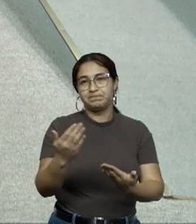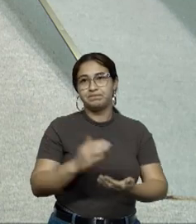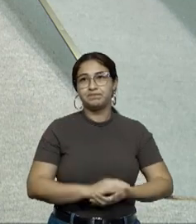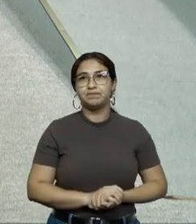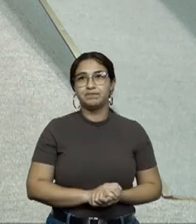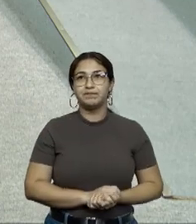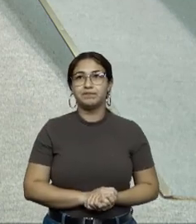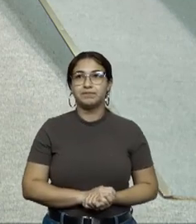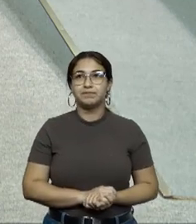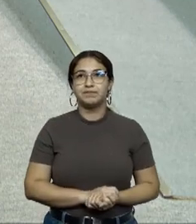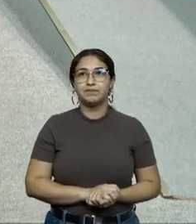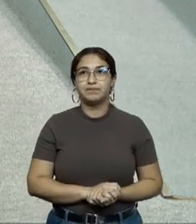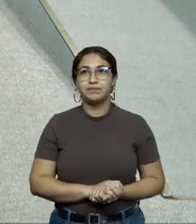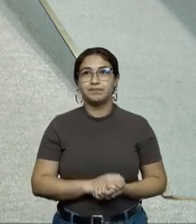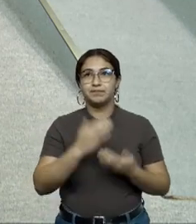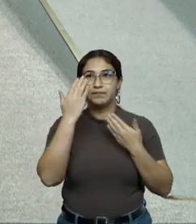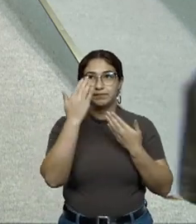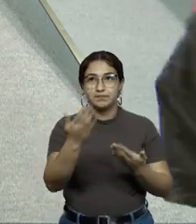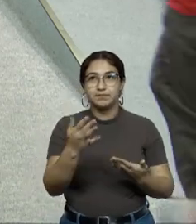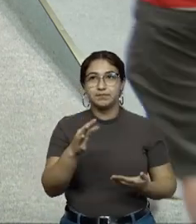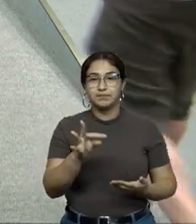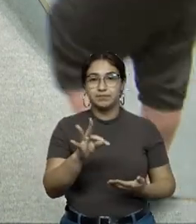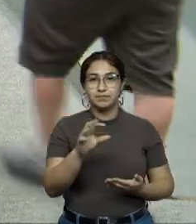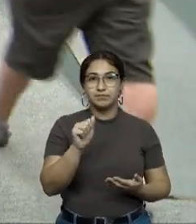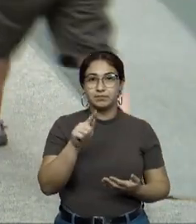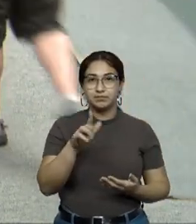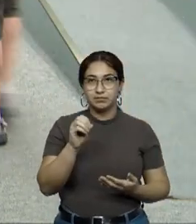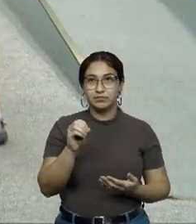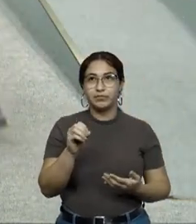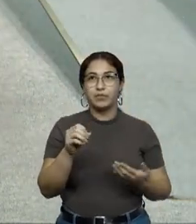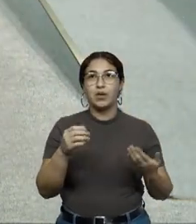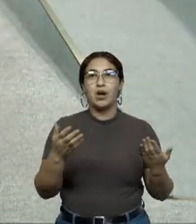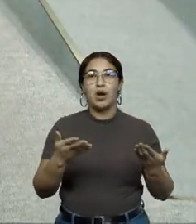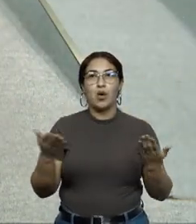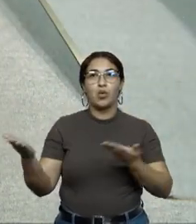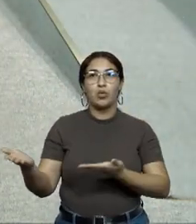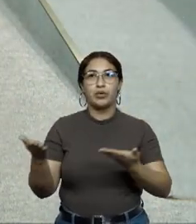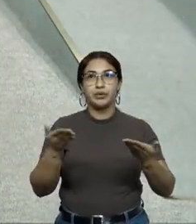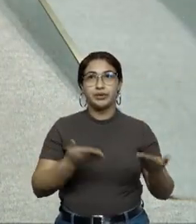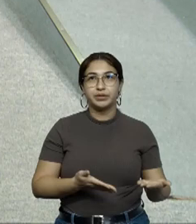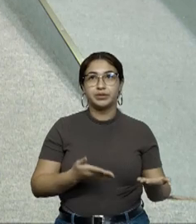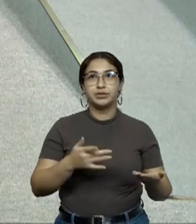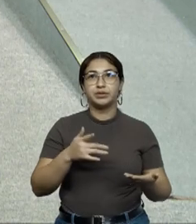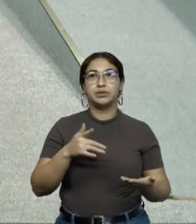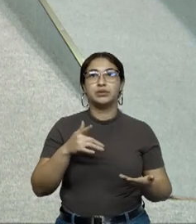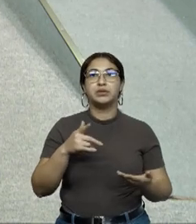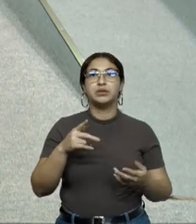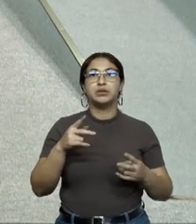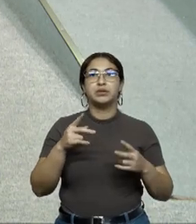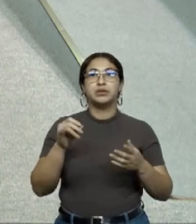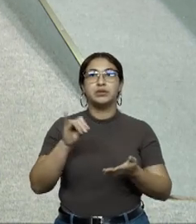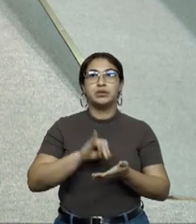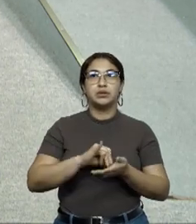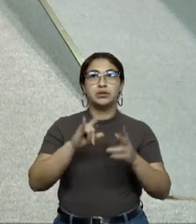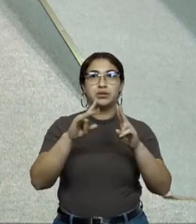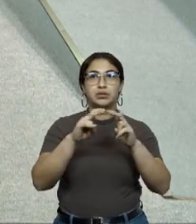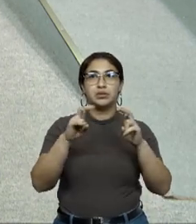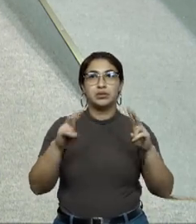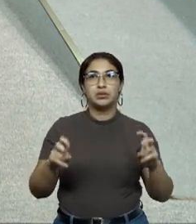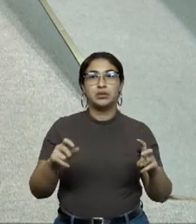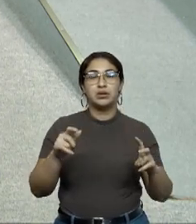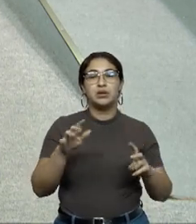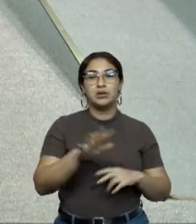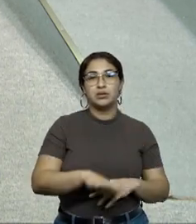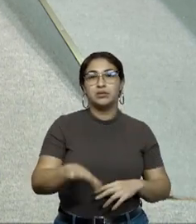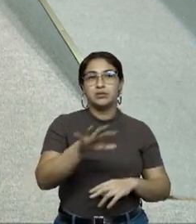bom Obrigada Tiago o Vinícius perdão Regional de Florianópolis aqui aparece duas vezes e Regional de